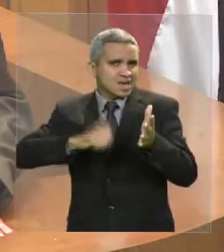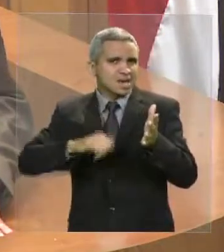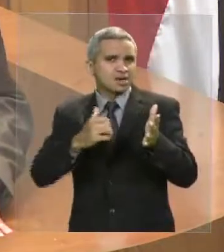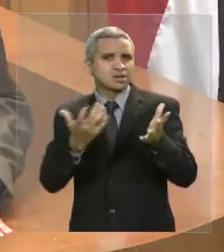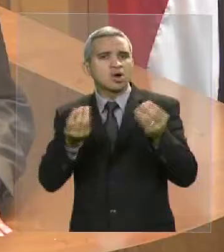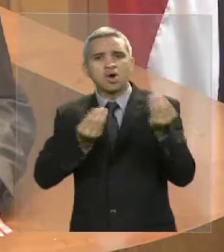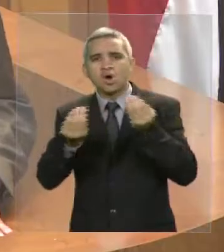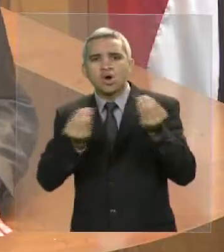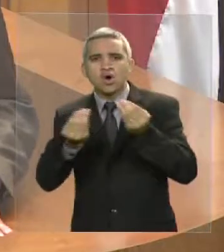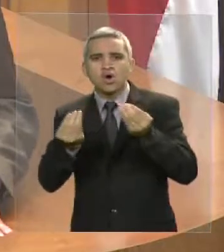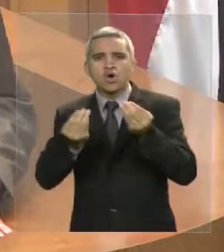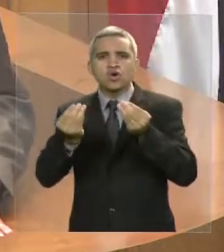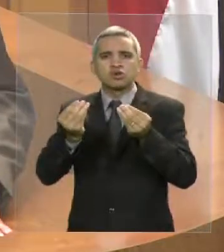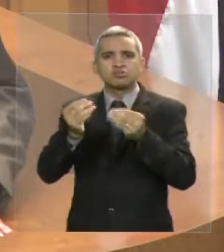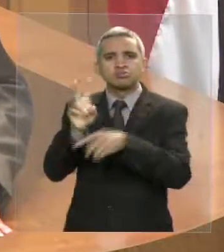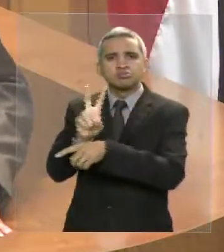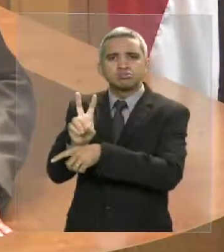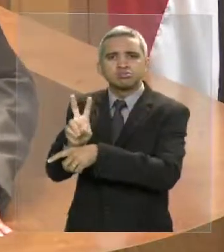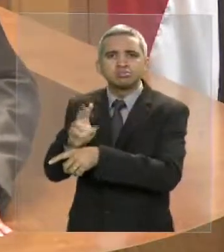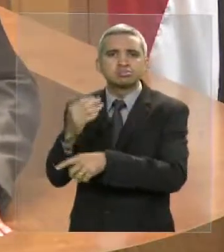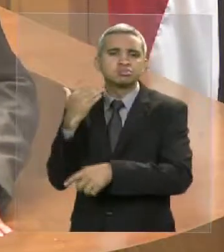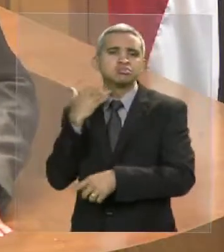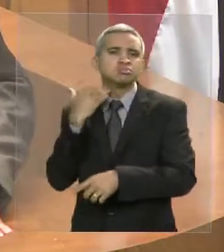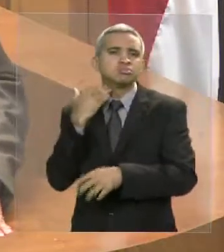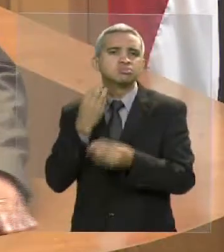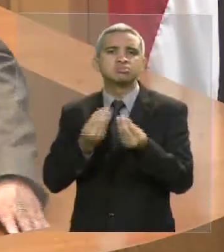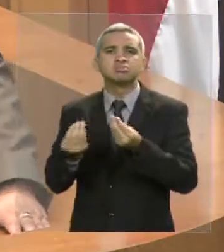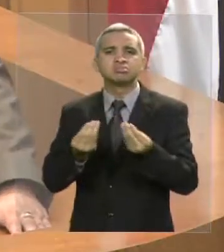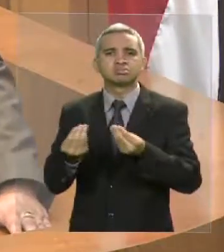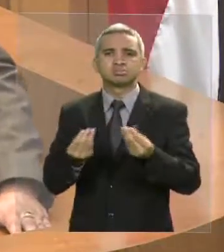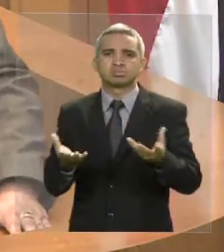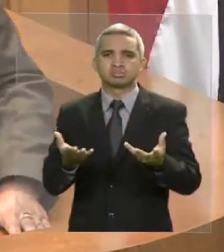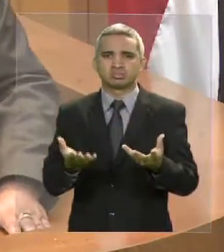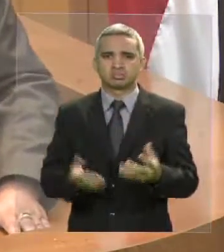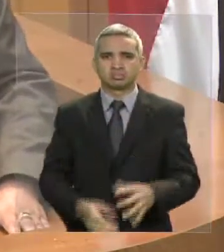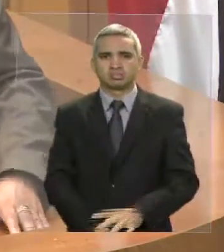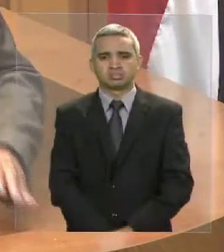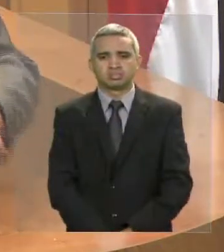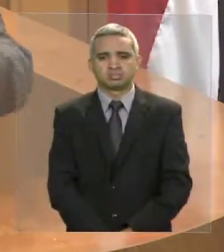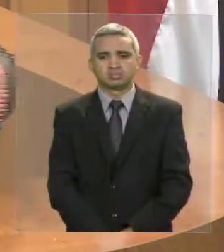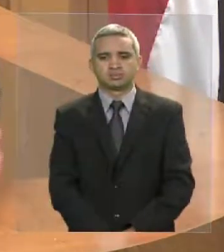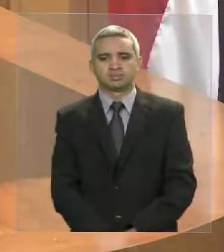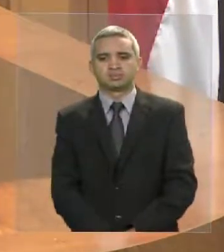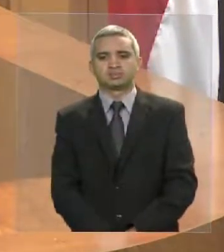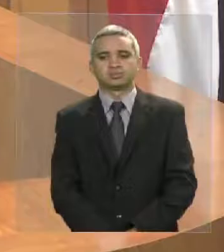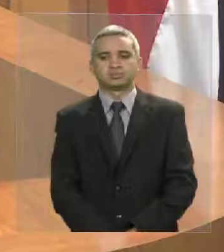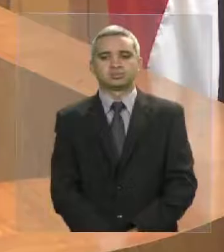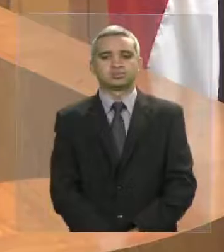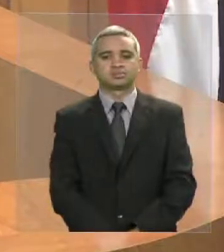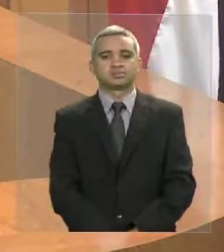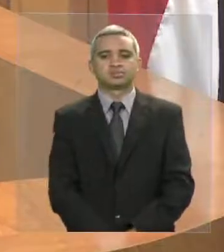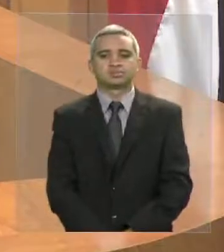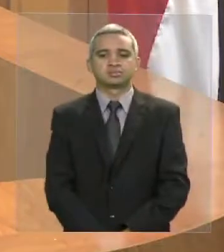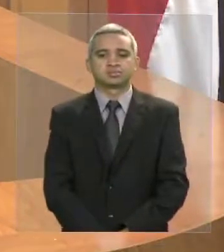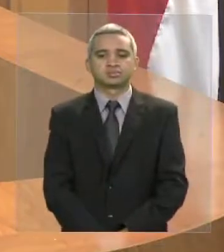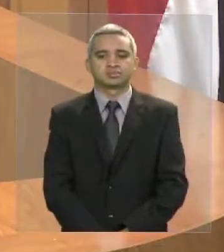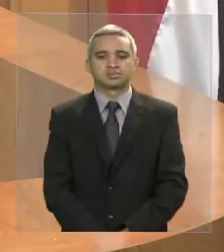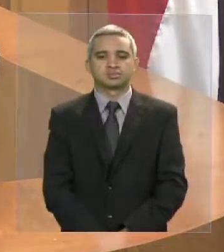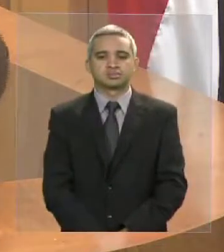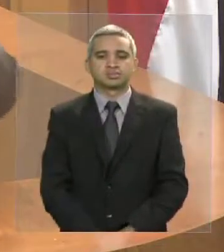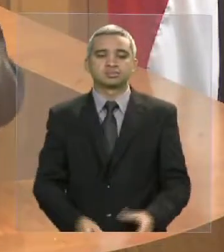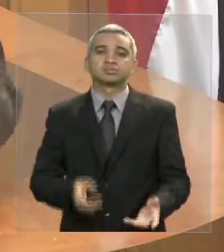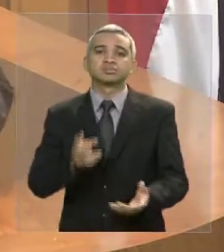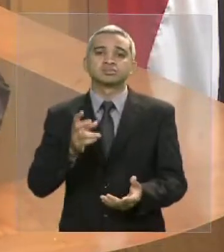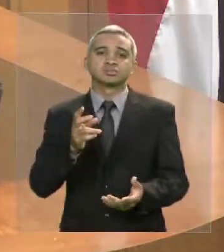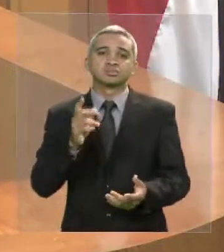bancos, deputado Rafael Leitua. Por quê? Porque, infelizmente, eles continuam. Depois